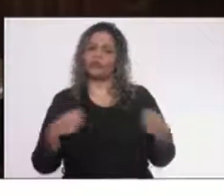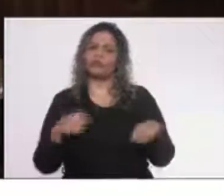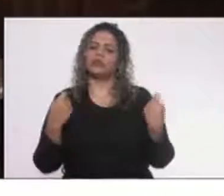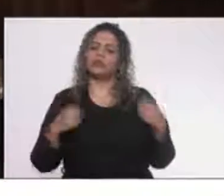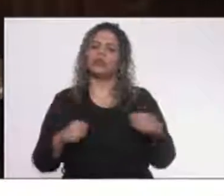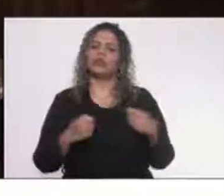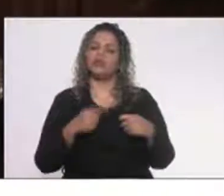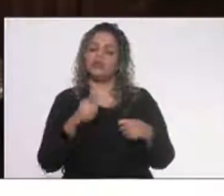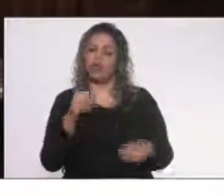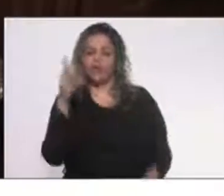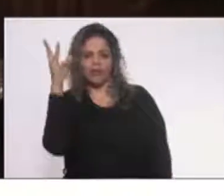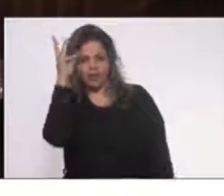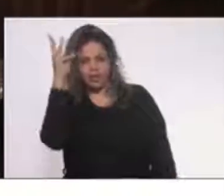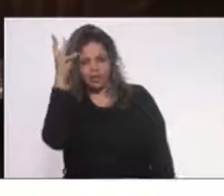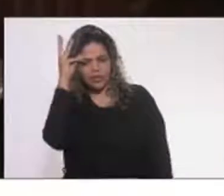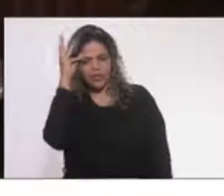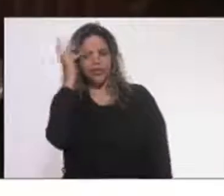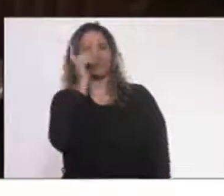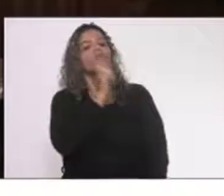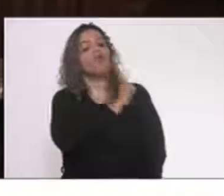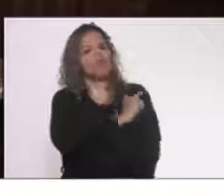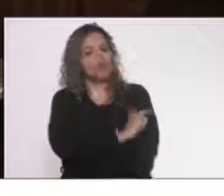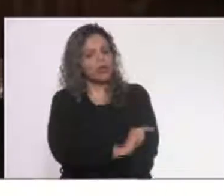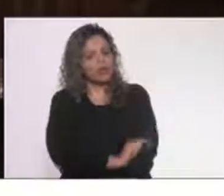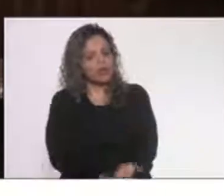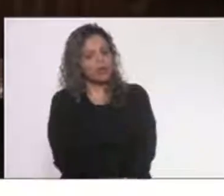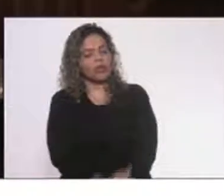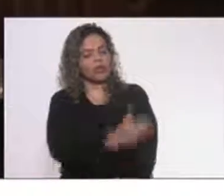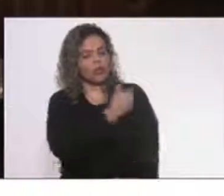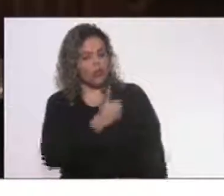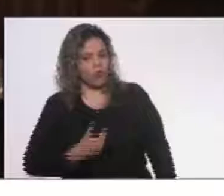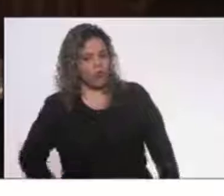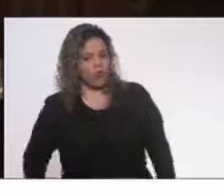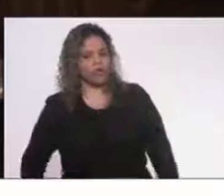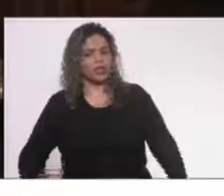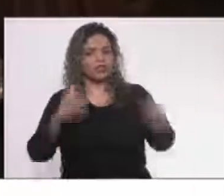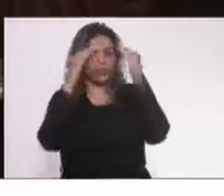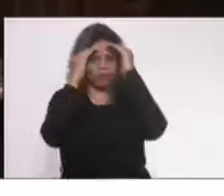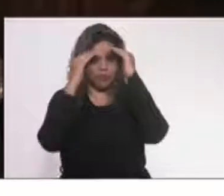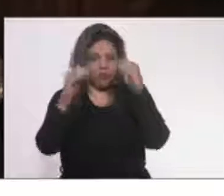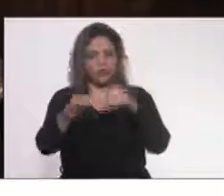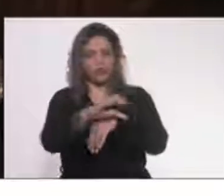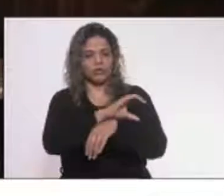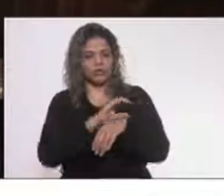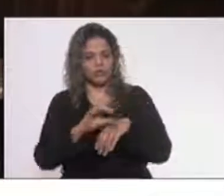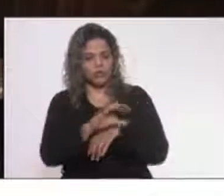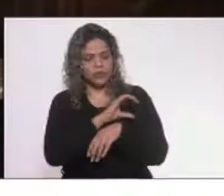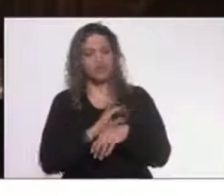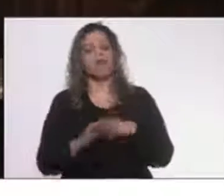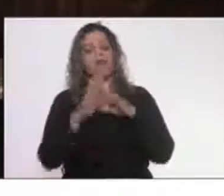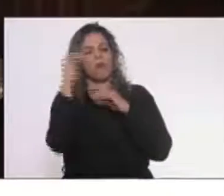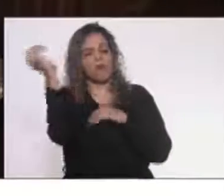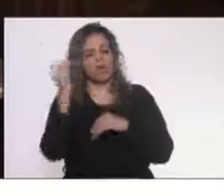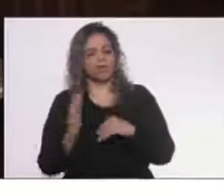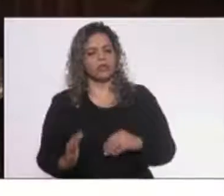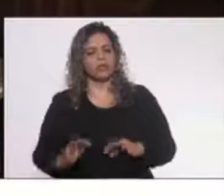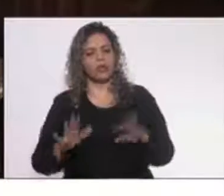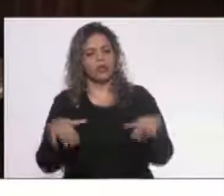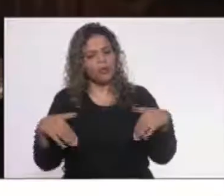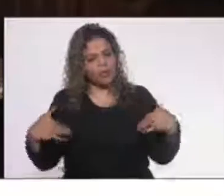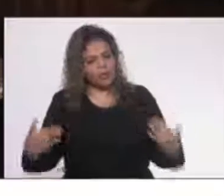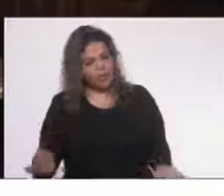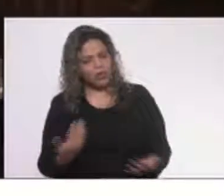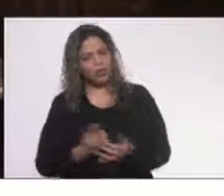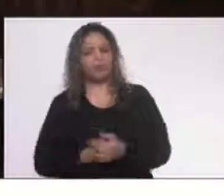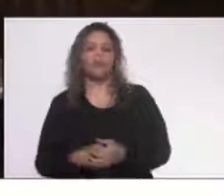senhor Witzel se comporte como um governante que respeita a Constituição brasileira. E então, senhor